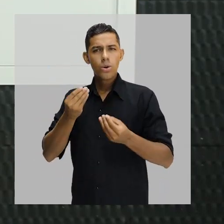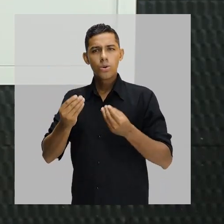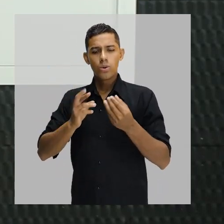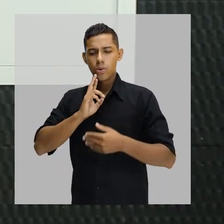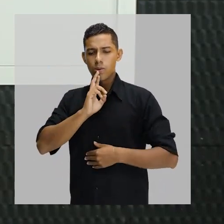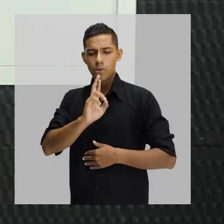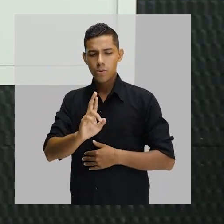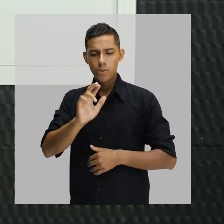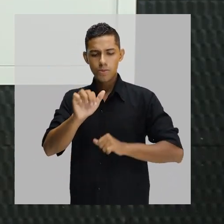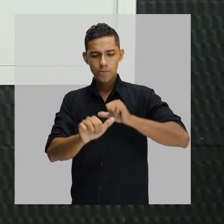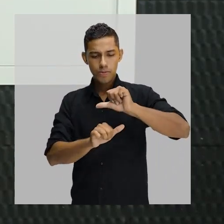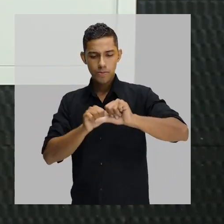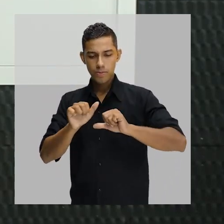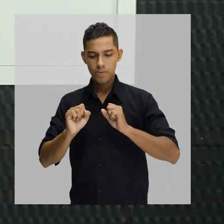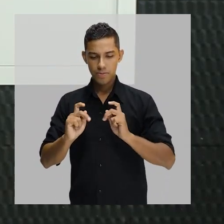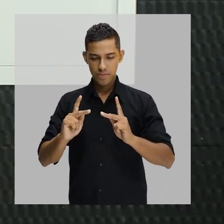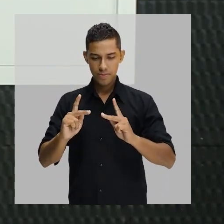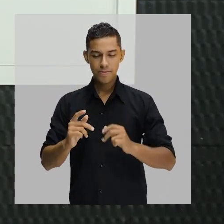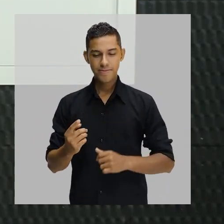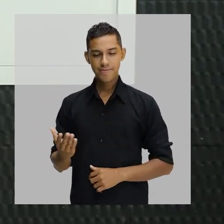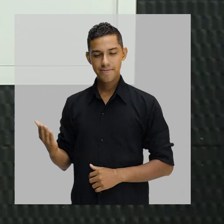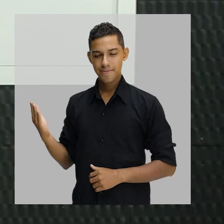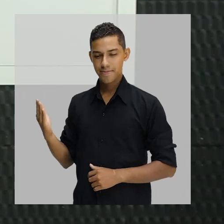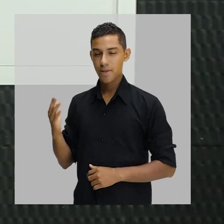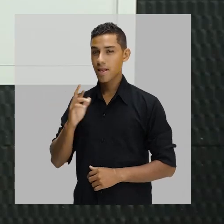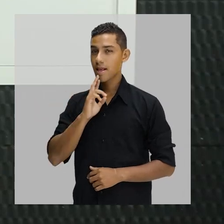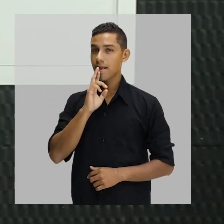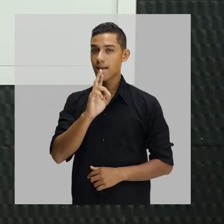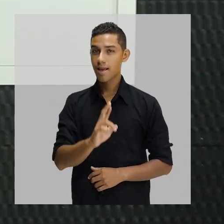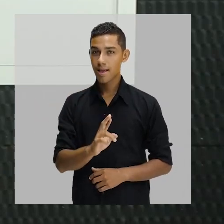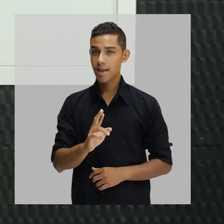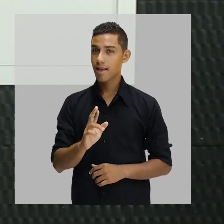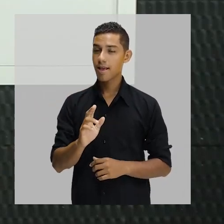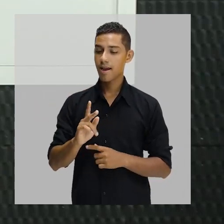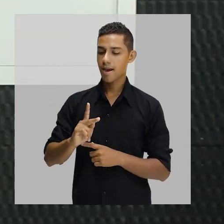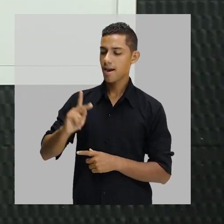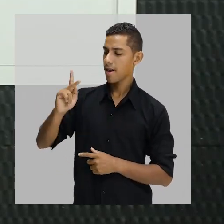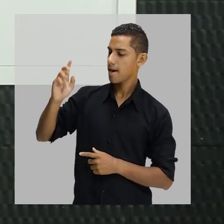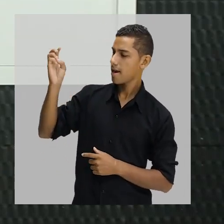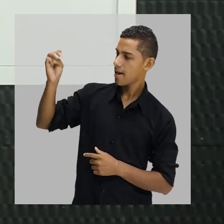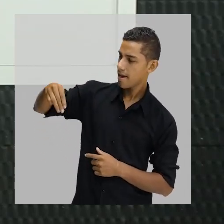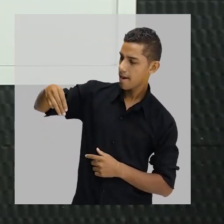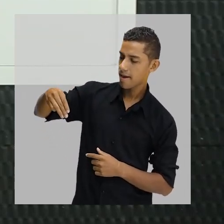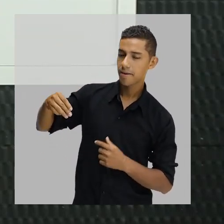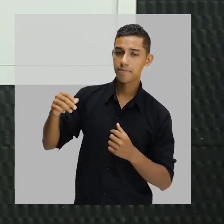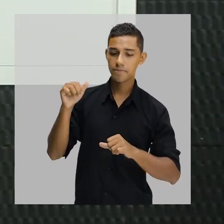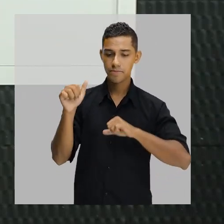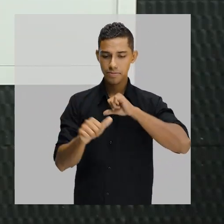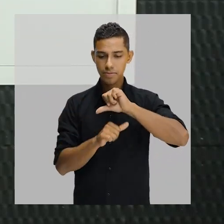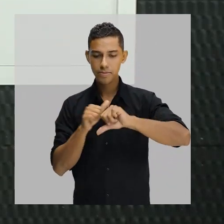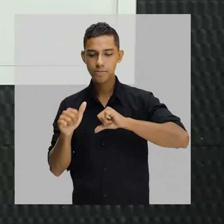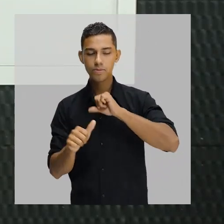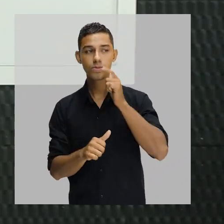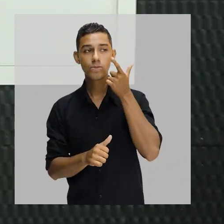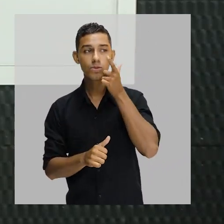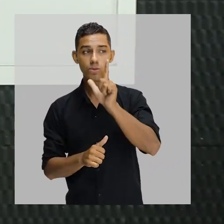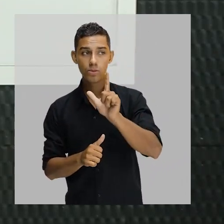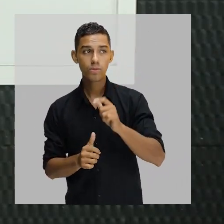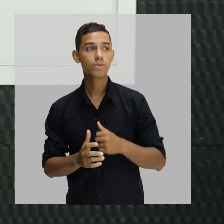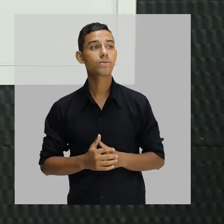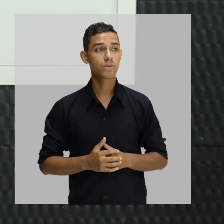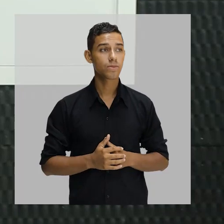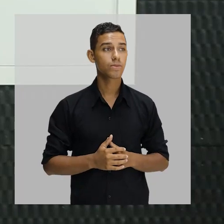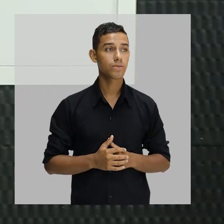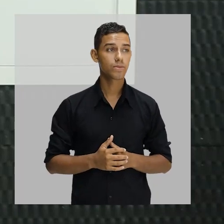essas mudanças, tá, ok? Como a resposta ele quer em quilômetros, então nós vamos mudar, ó,